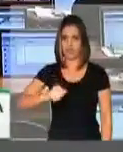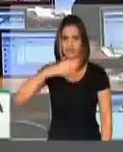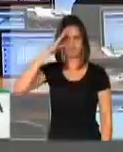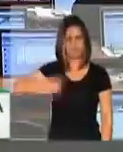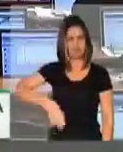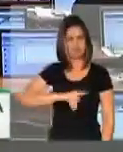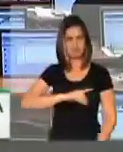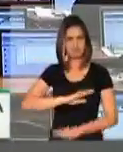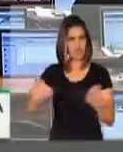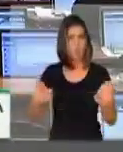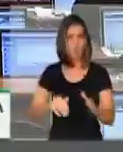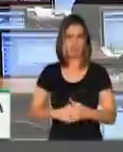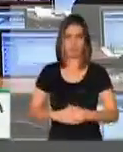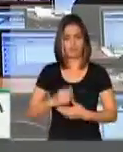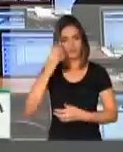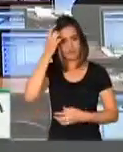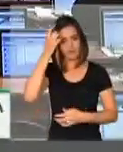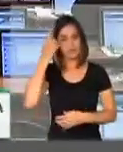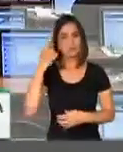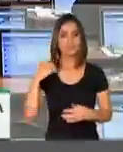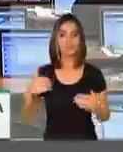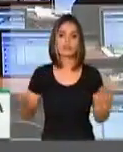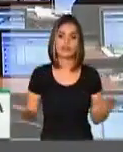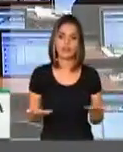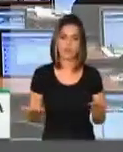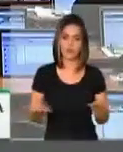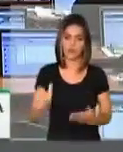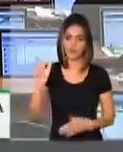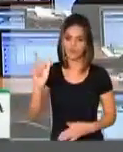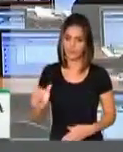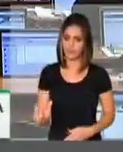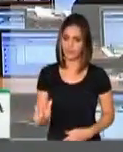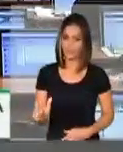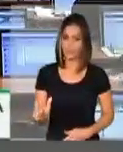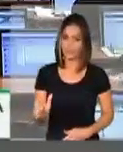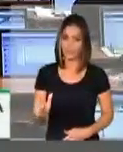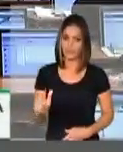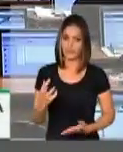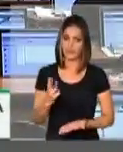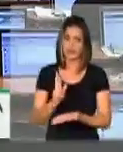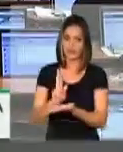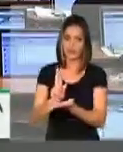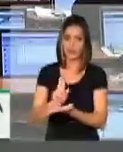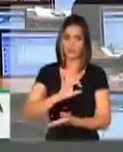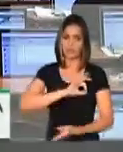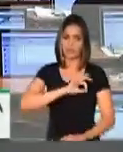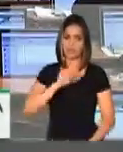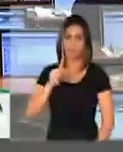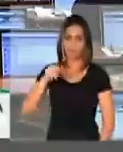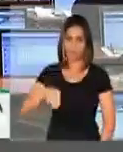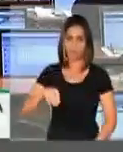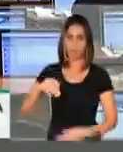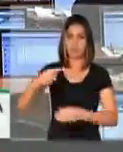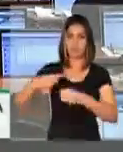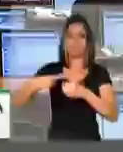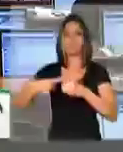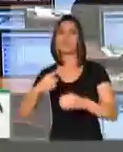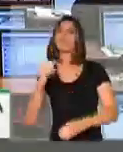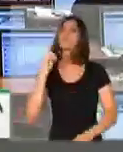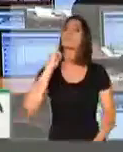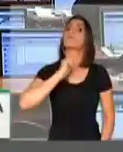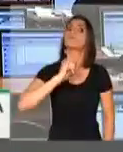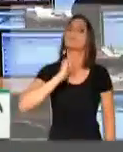Muito obrigado, deputado. Com a palavra, o eminente representante da gloriosa Polícia Militar, da minha querida Minas